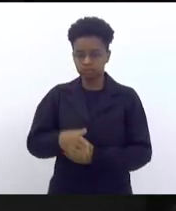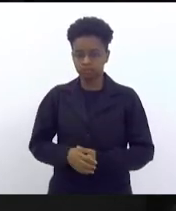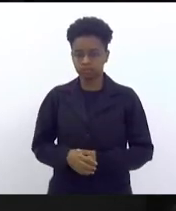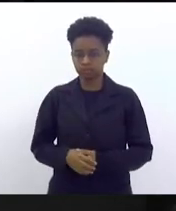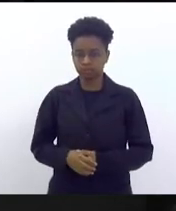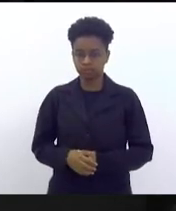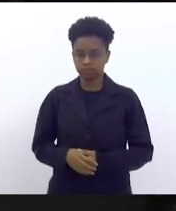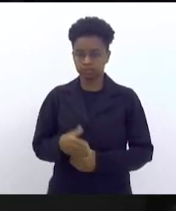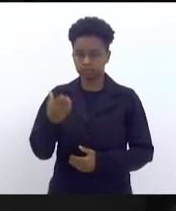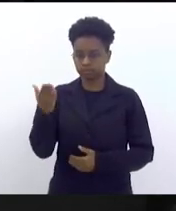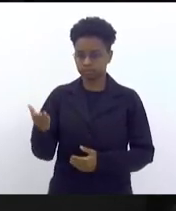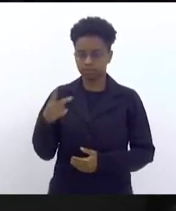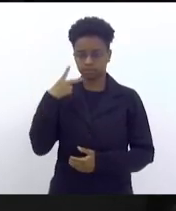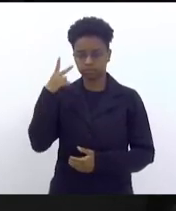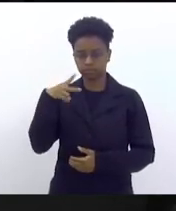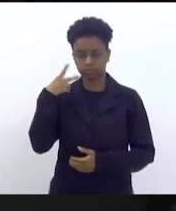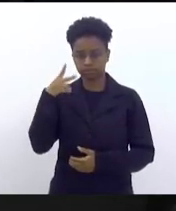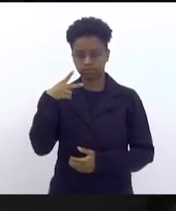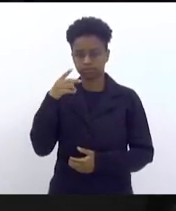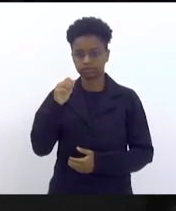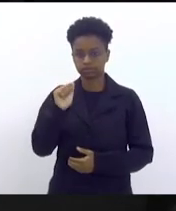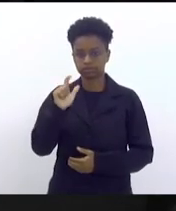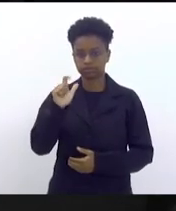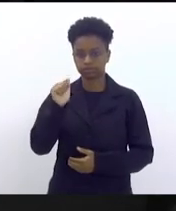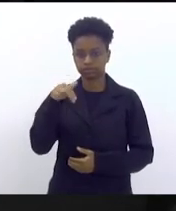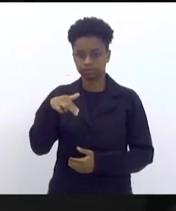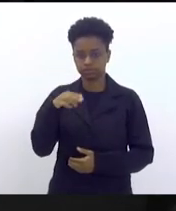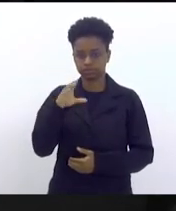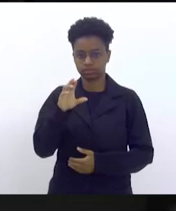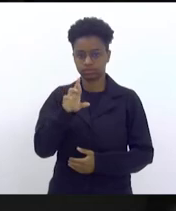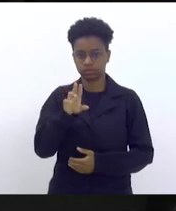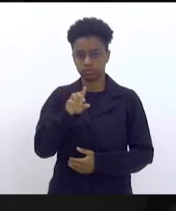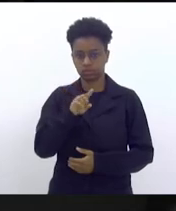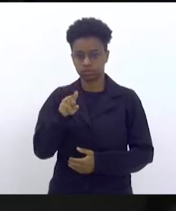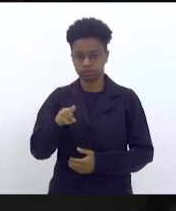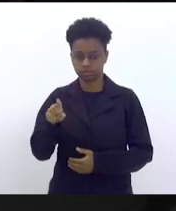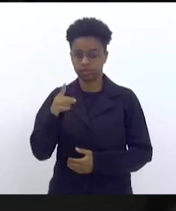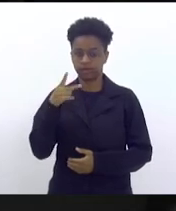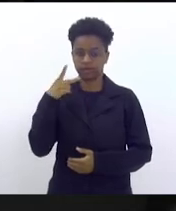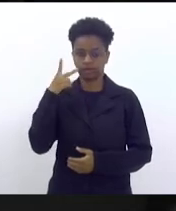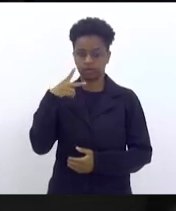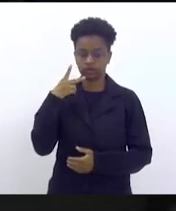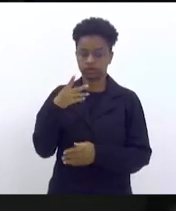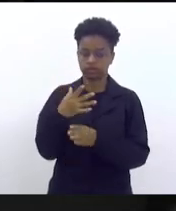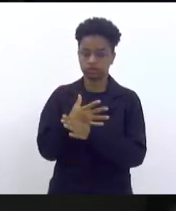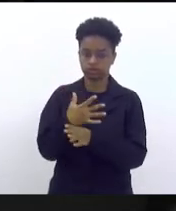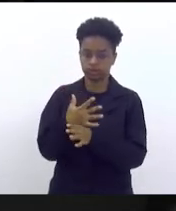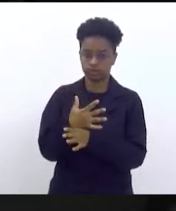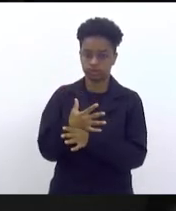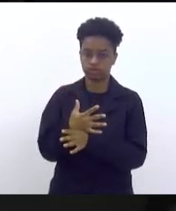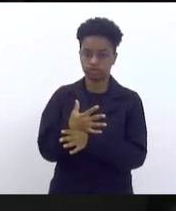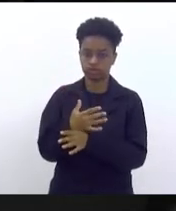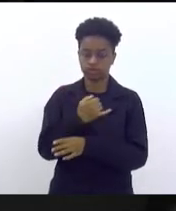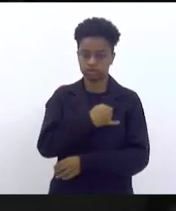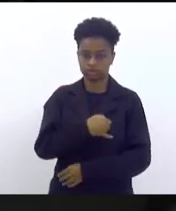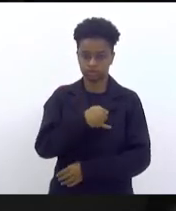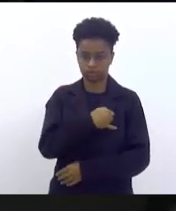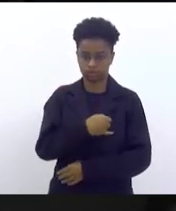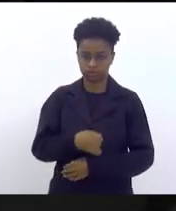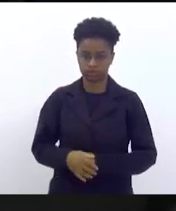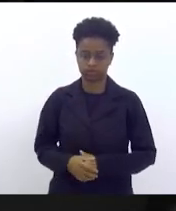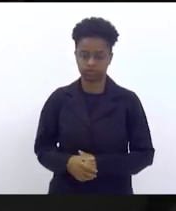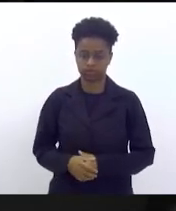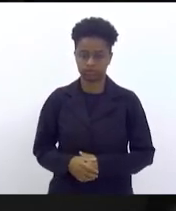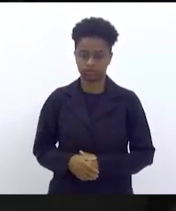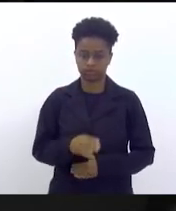excelentíssimo senhor Vereador Alan Cruz vereador da cidade de São João de